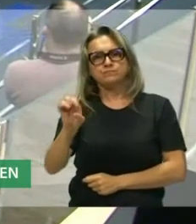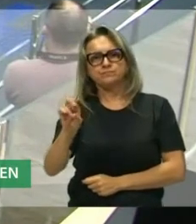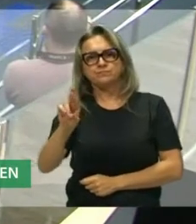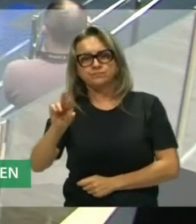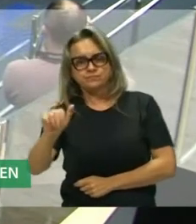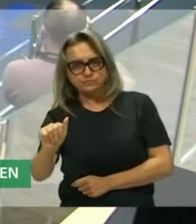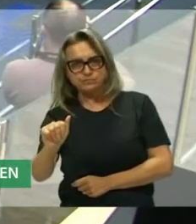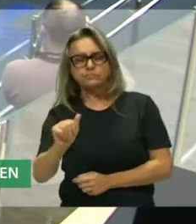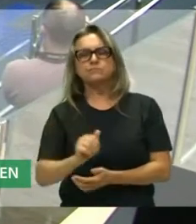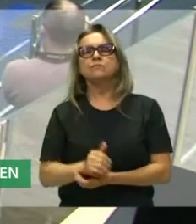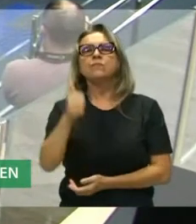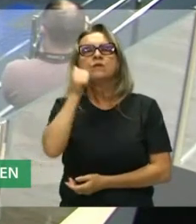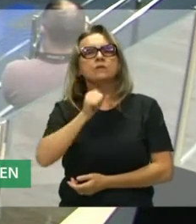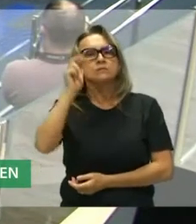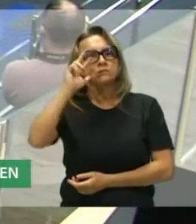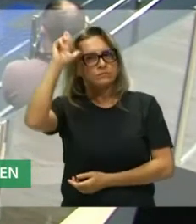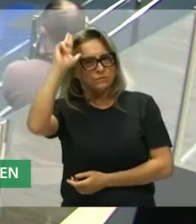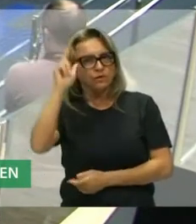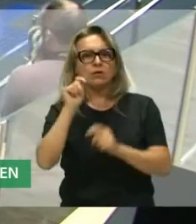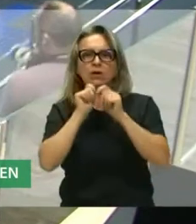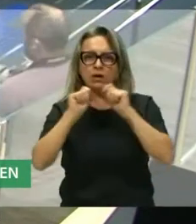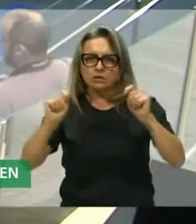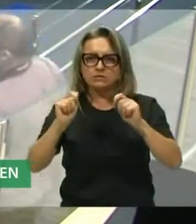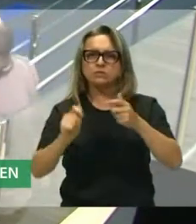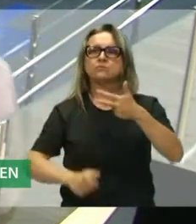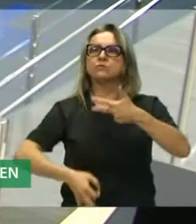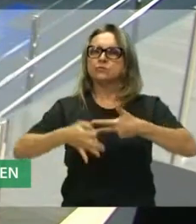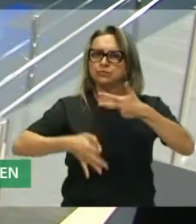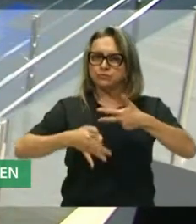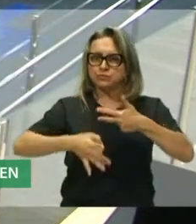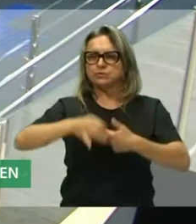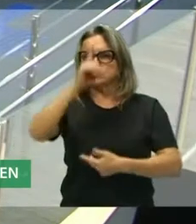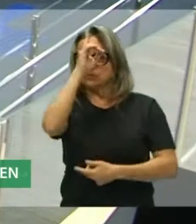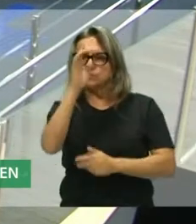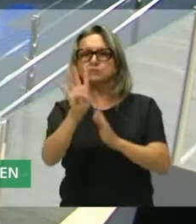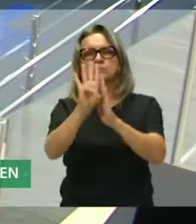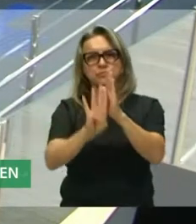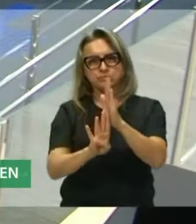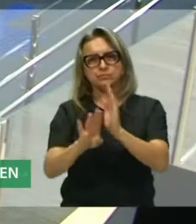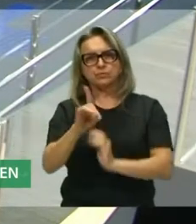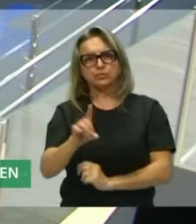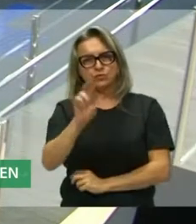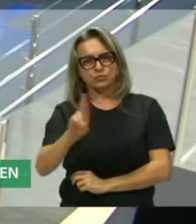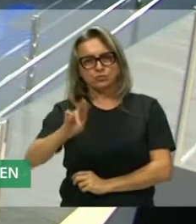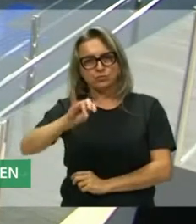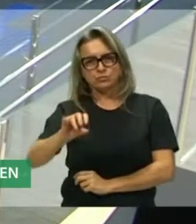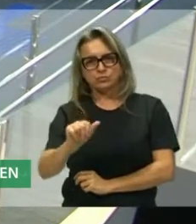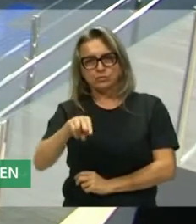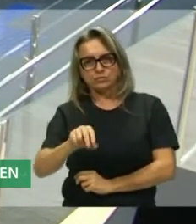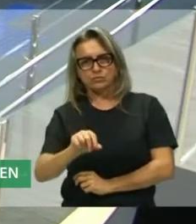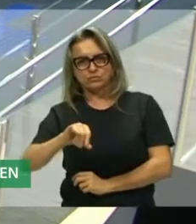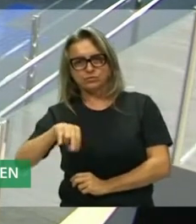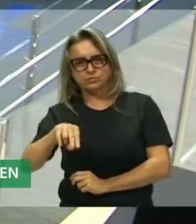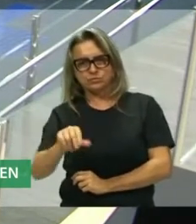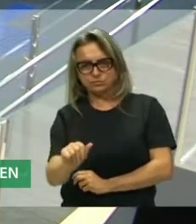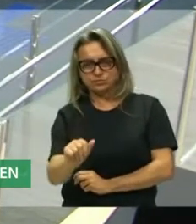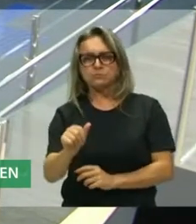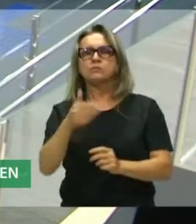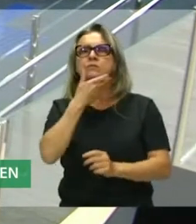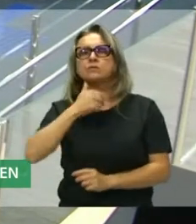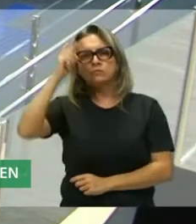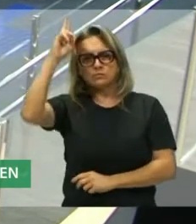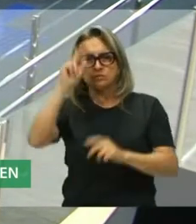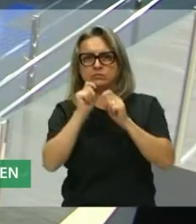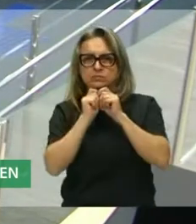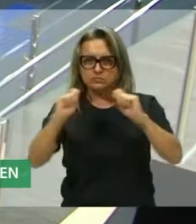Senhora assessora jurídica do Hospital e Maternidade Marieta Konder-Bornhauser, doutora Janaína Palma. Senhor assessor jurídico do